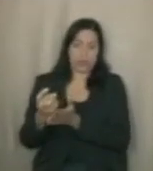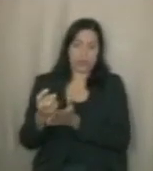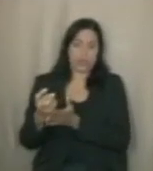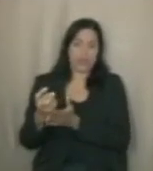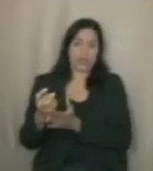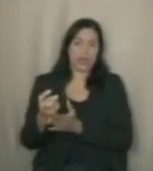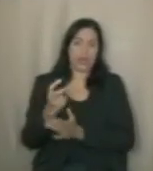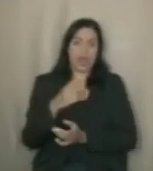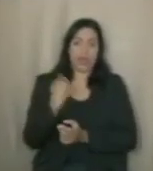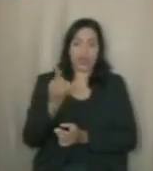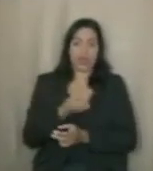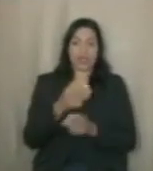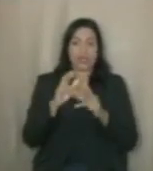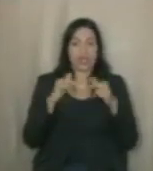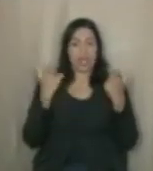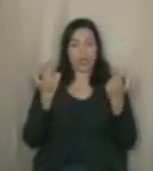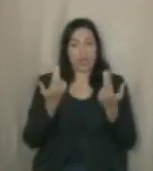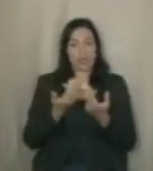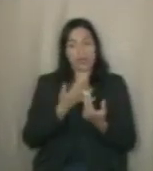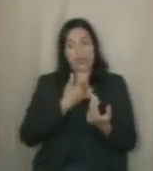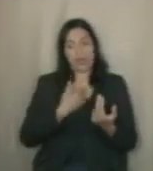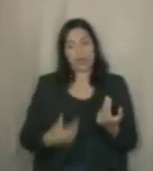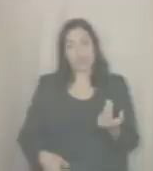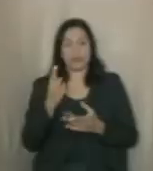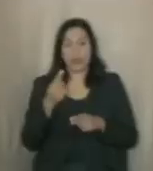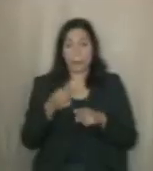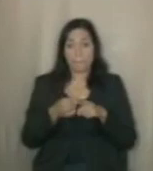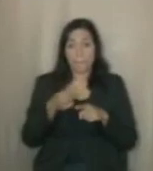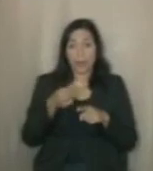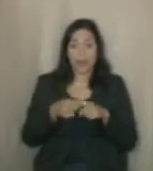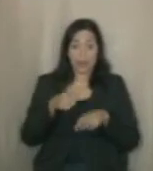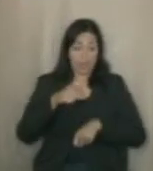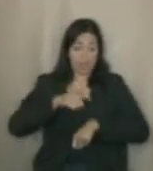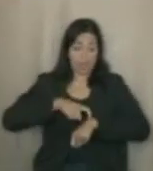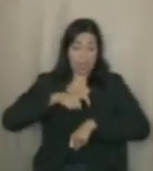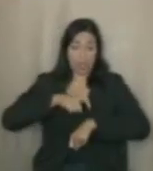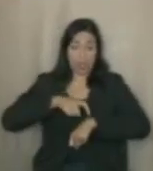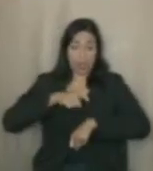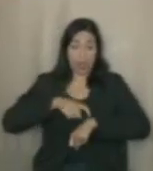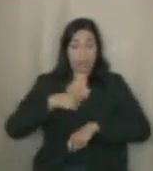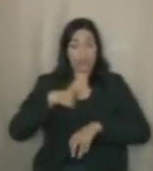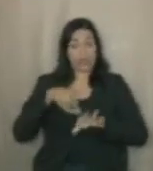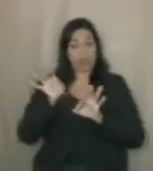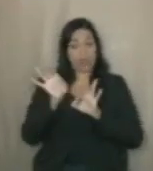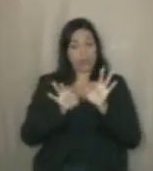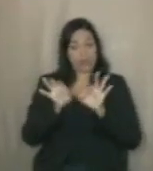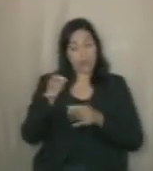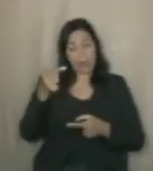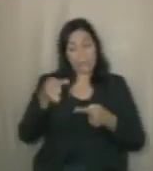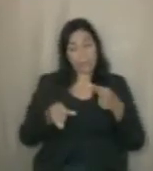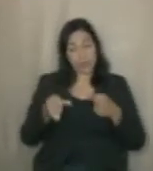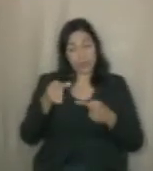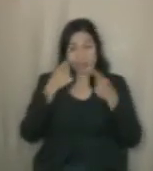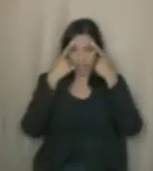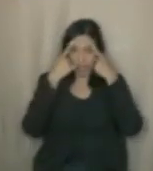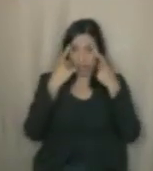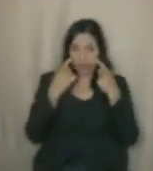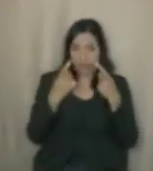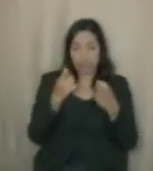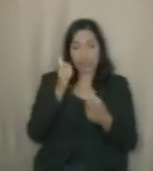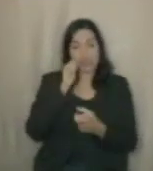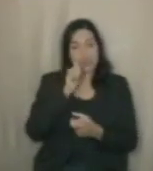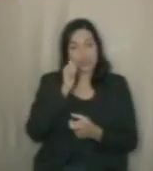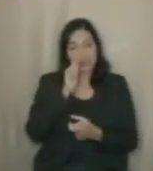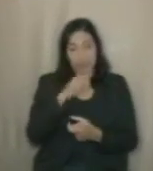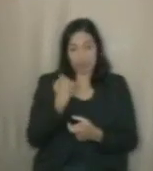dia seguinte a nossa audiência delegada Pediu para sair do carro que é o corpo na hora da gente traçar a política de enfrentamento a violência contra mulheres a